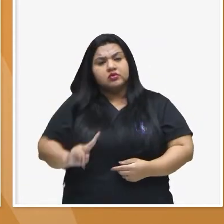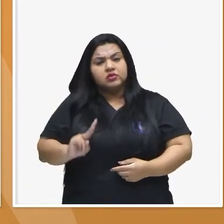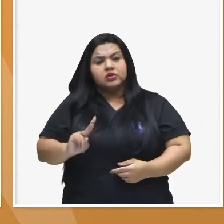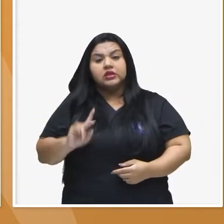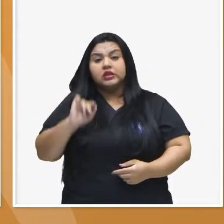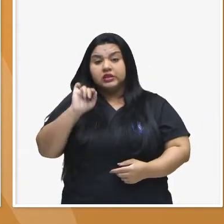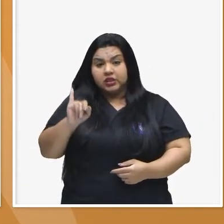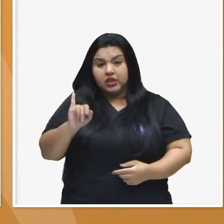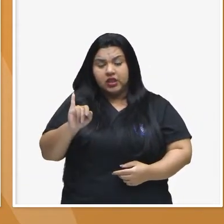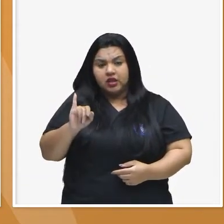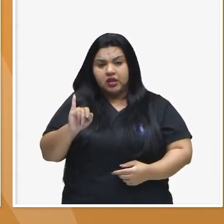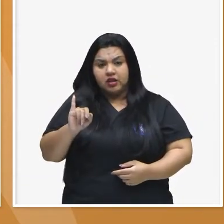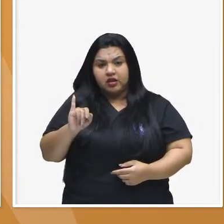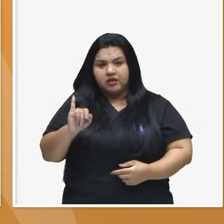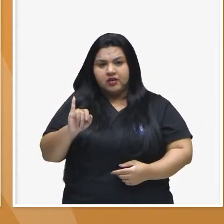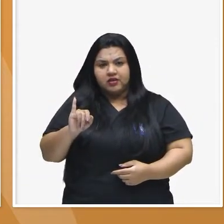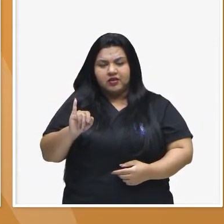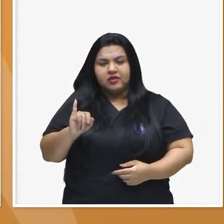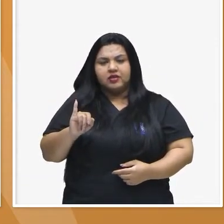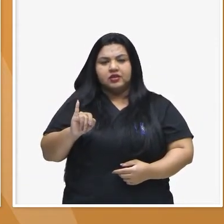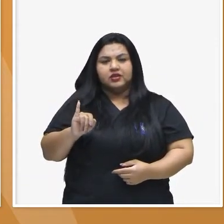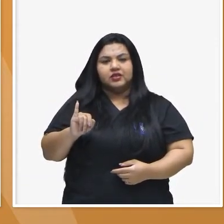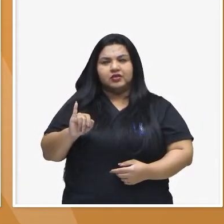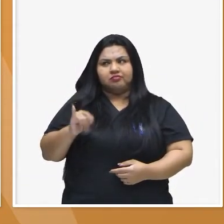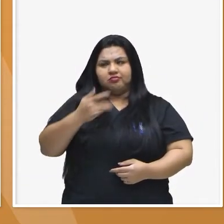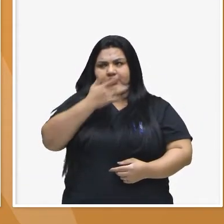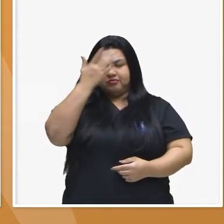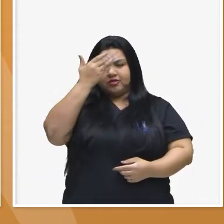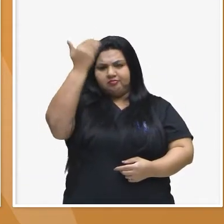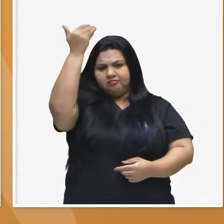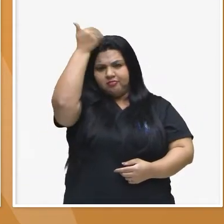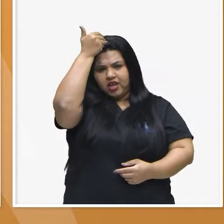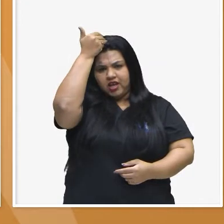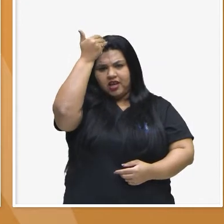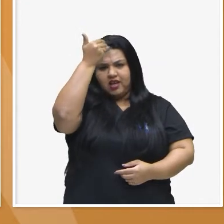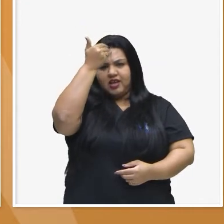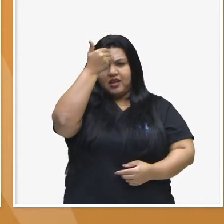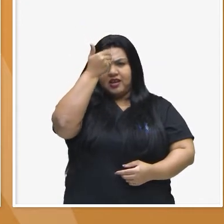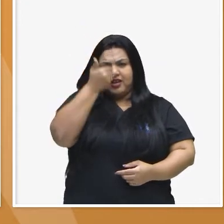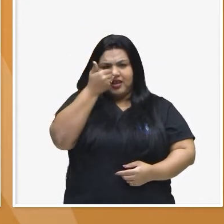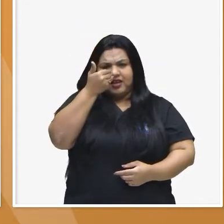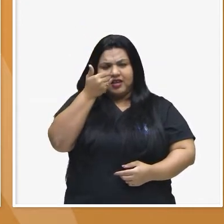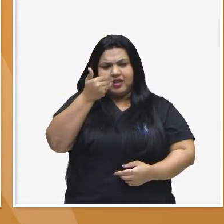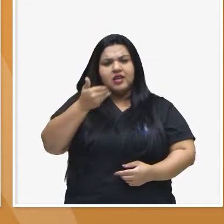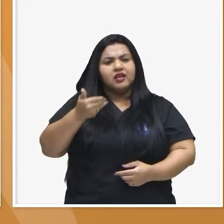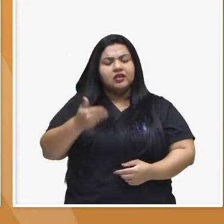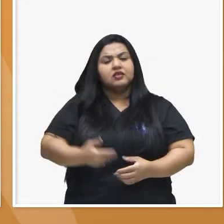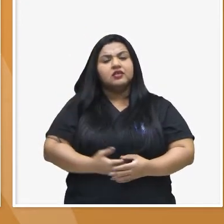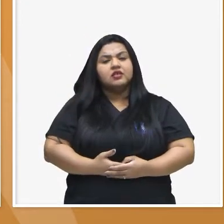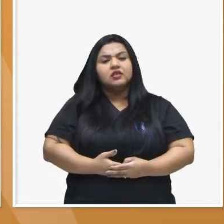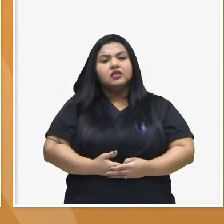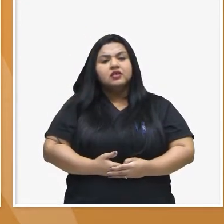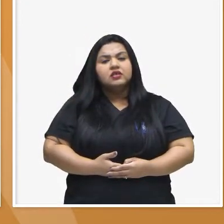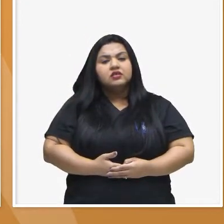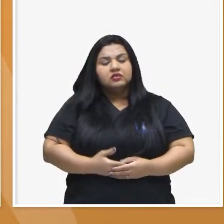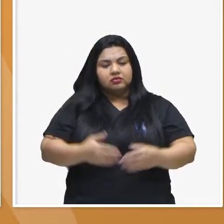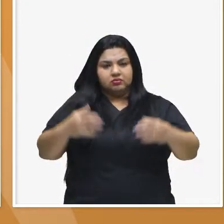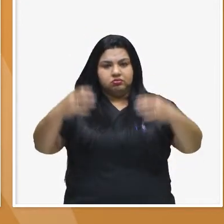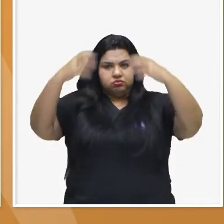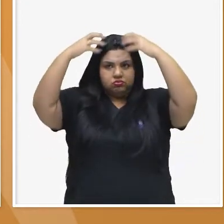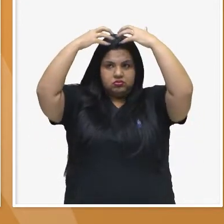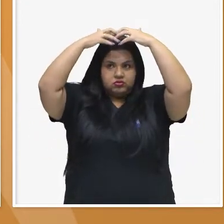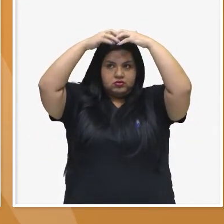alguém abrir a cabeça de uma pessoa, né, como quer fazer as ciências, se ela pega um crânio